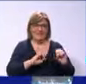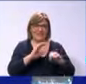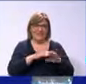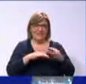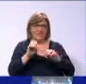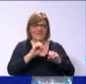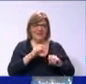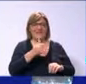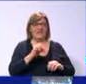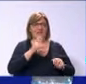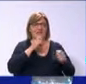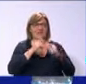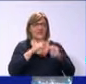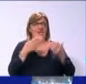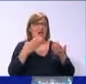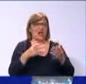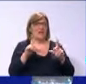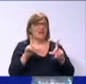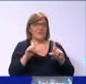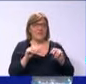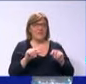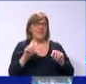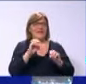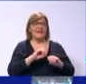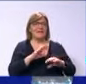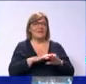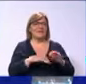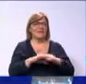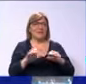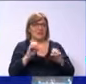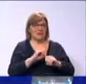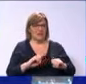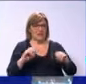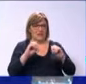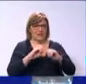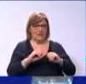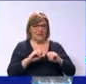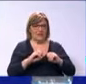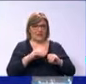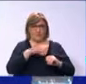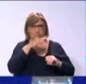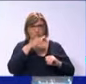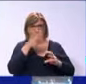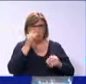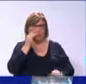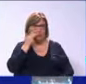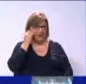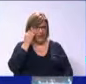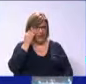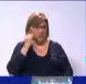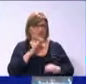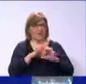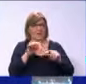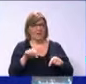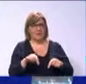do 21o entrevista e até agora também ainda ninguém será tornada com afirmações muito graves colocam